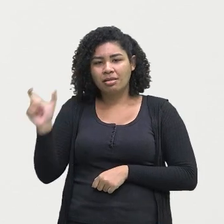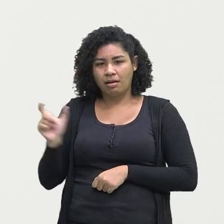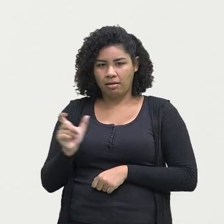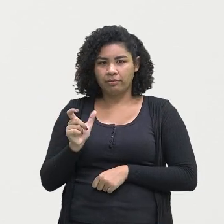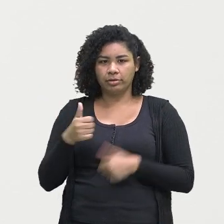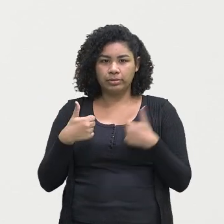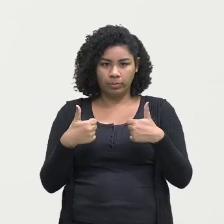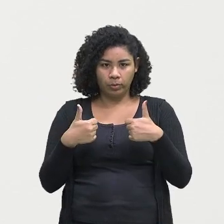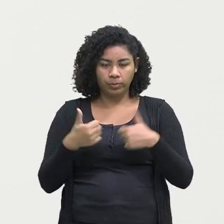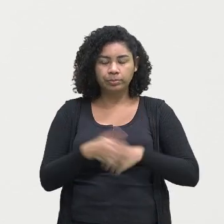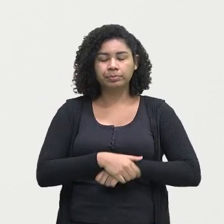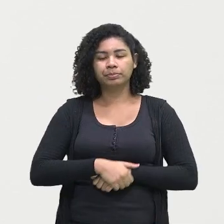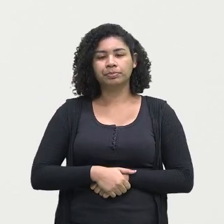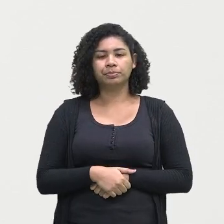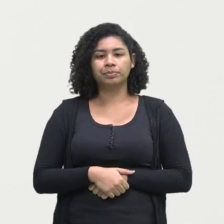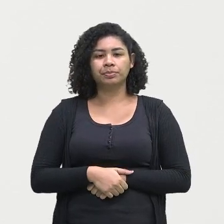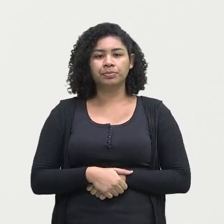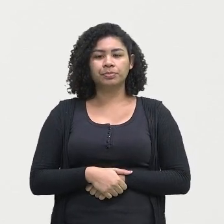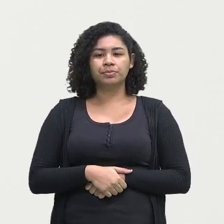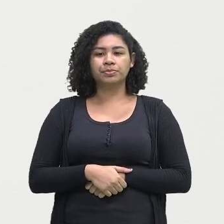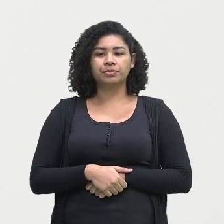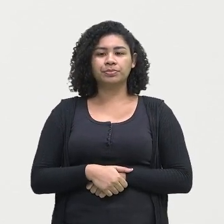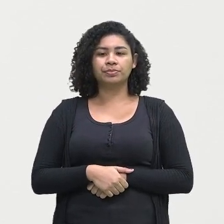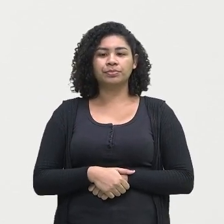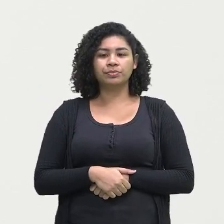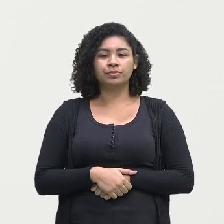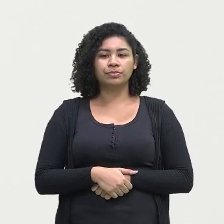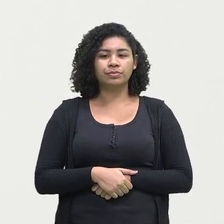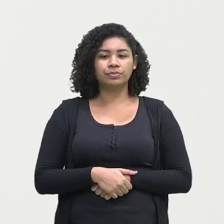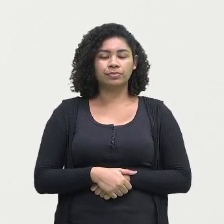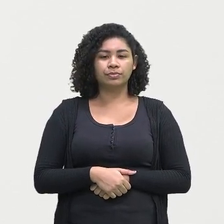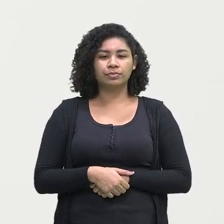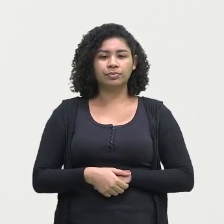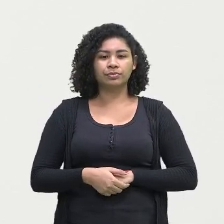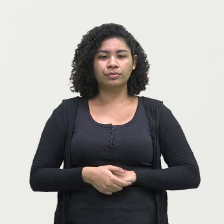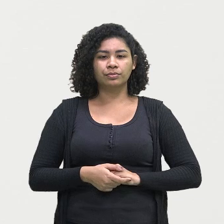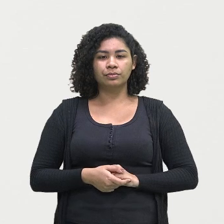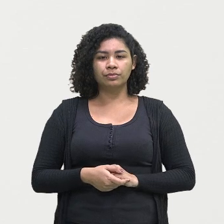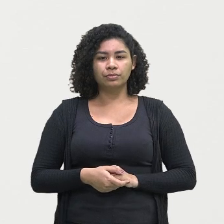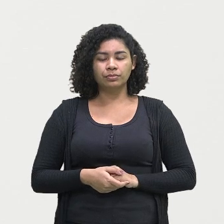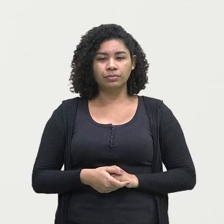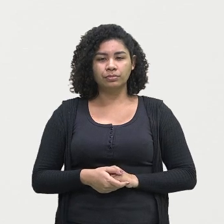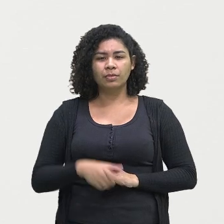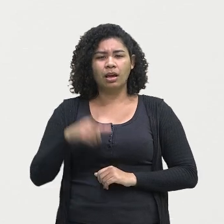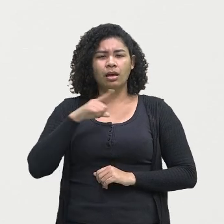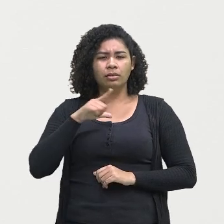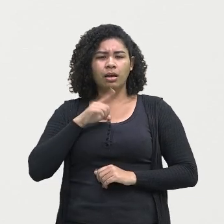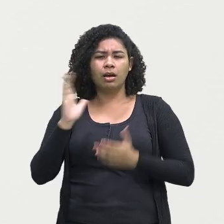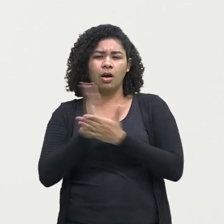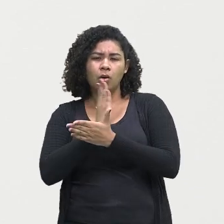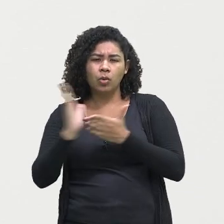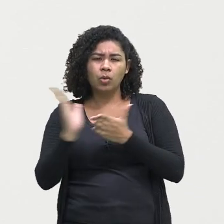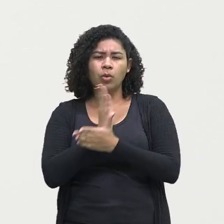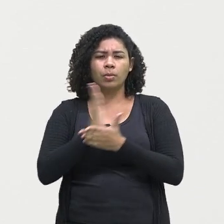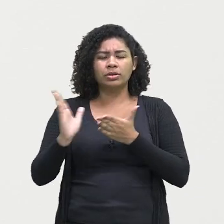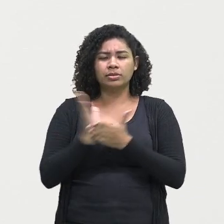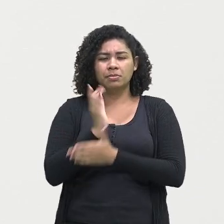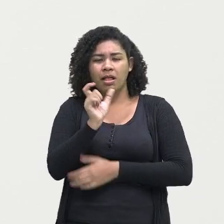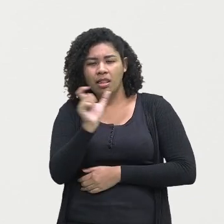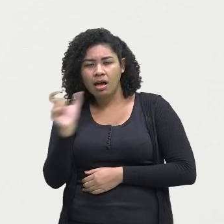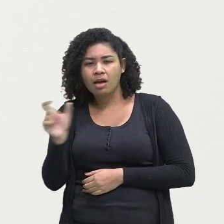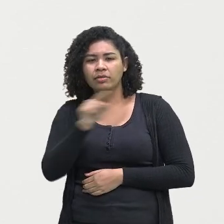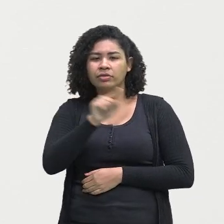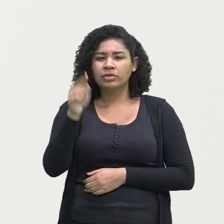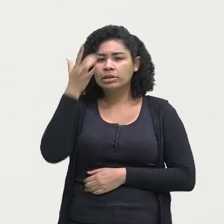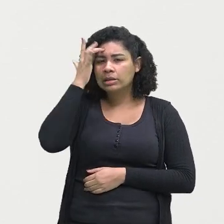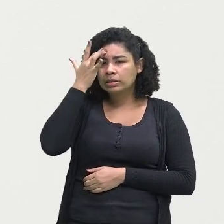próxima parte. Vamos lá. Tem aqui alguma palavra que vocês acham que vocês conheçam,